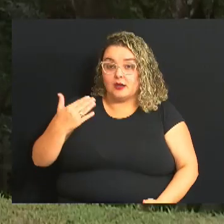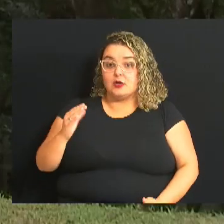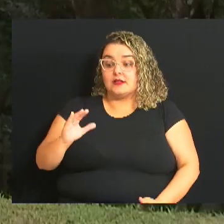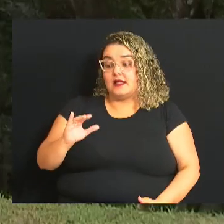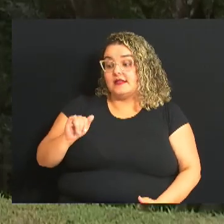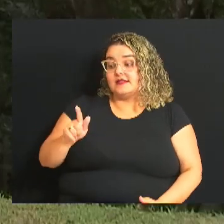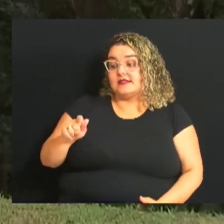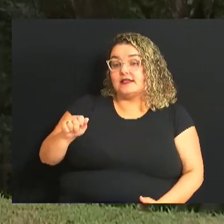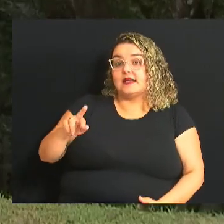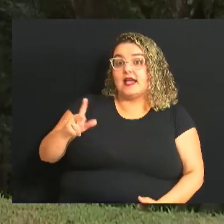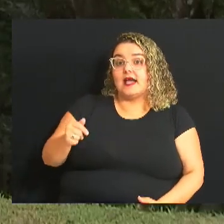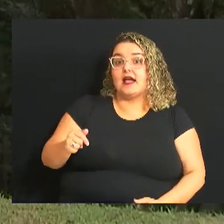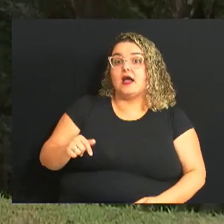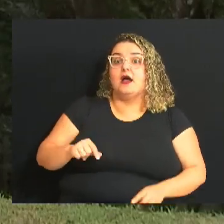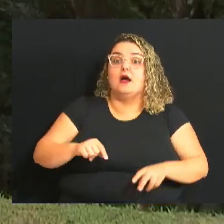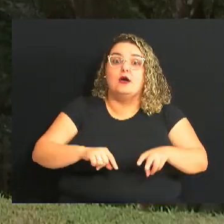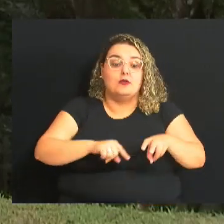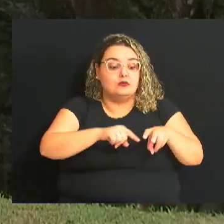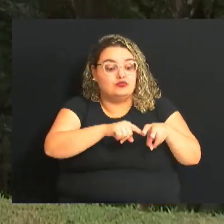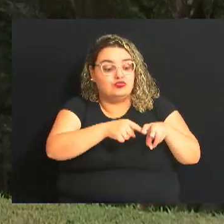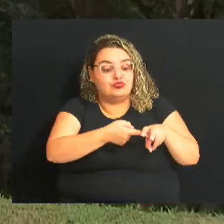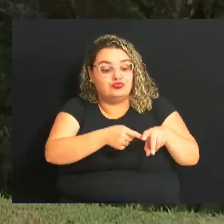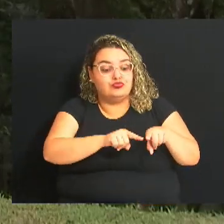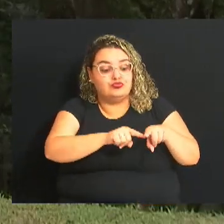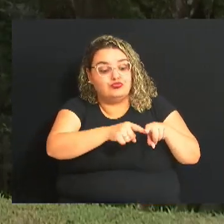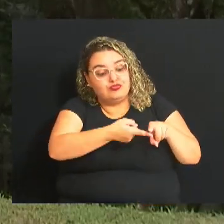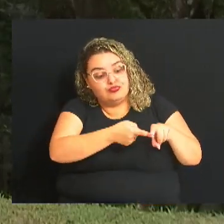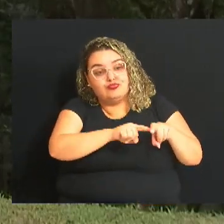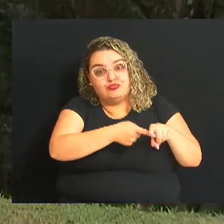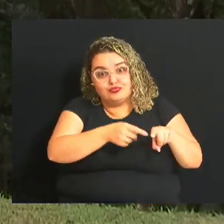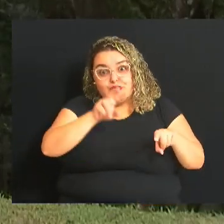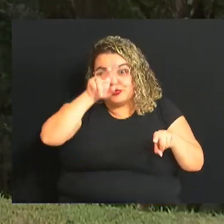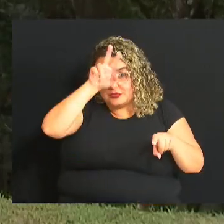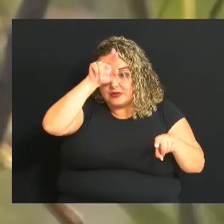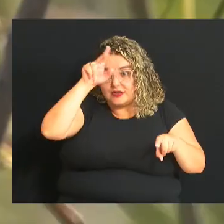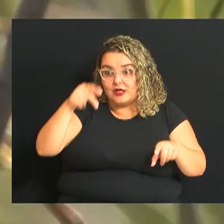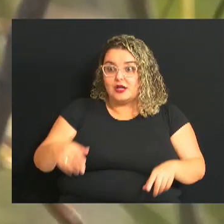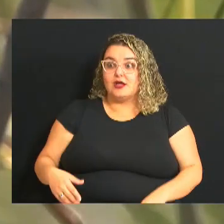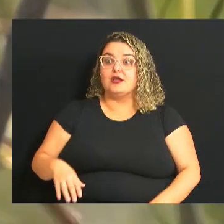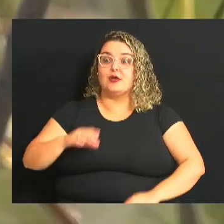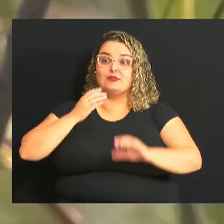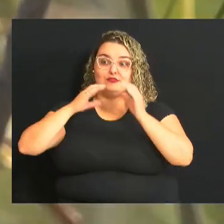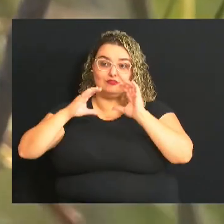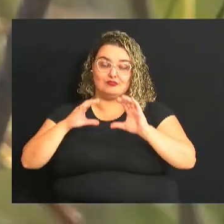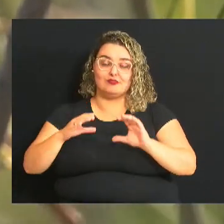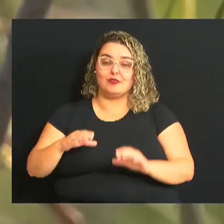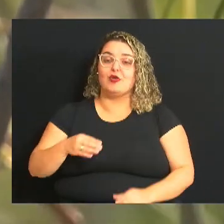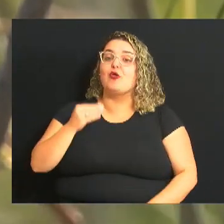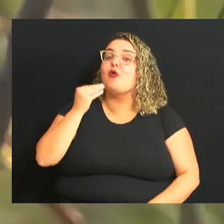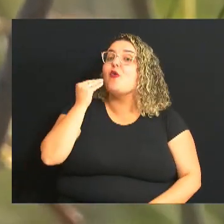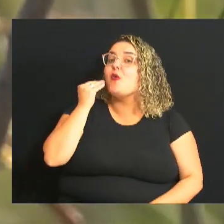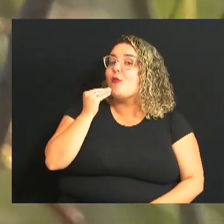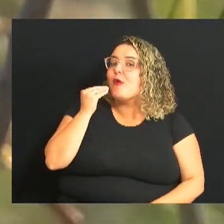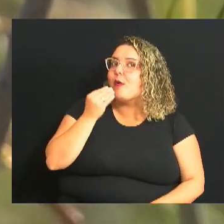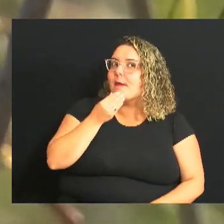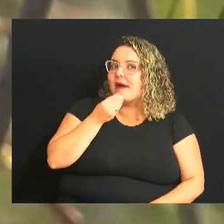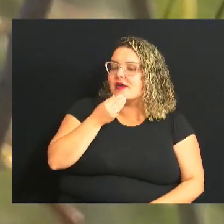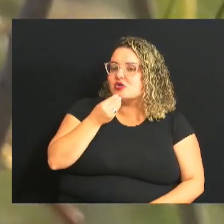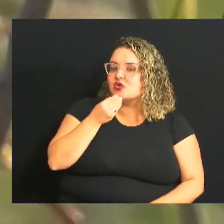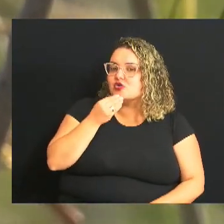procria e é por meio do canto que o macho consegue atrair a fêmea. Isso mesmo, o som que se